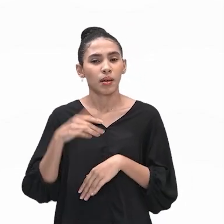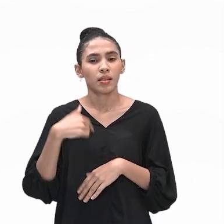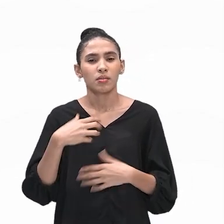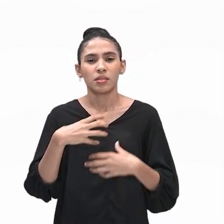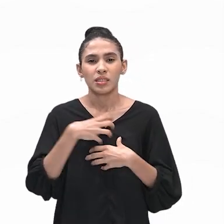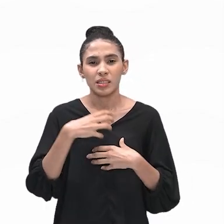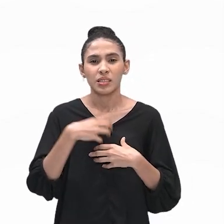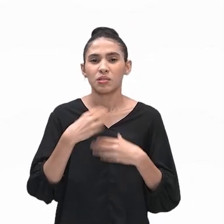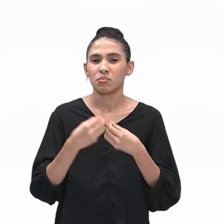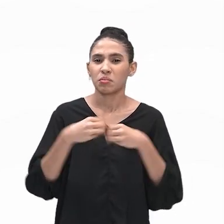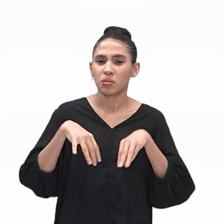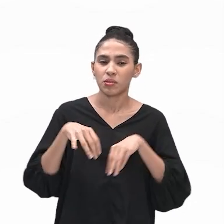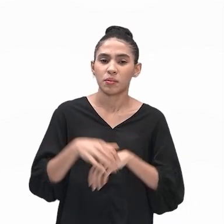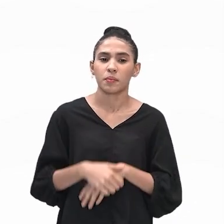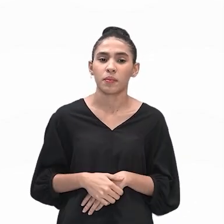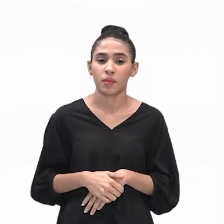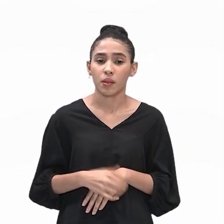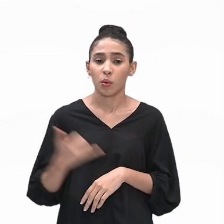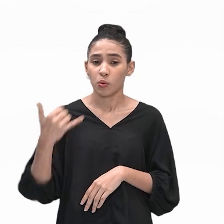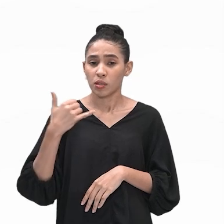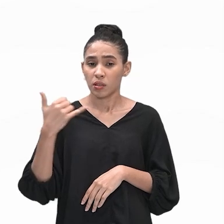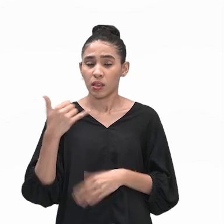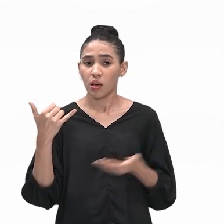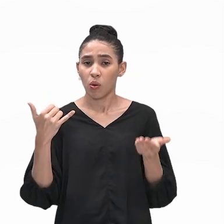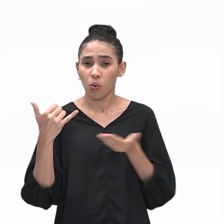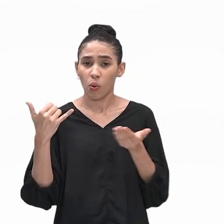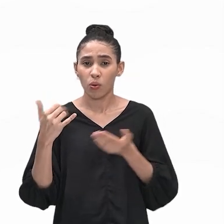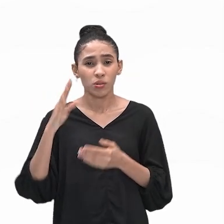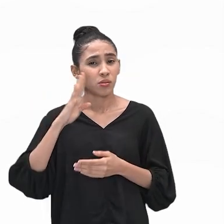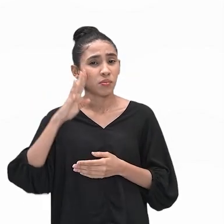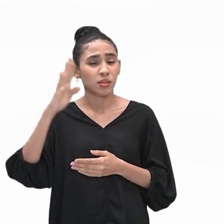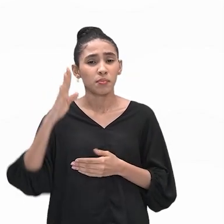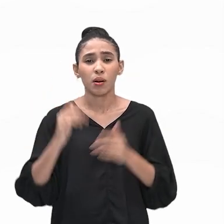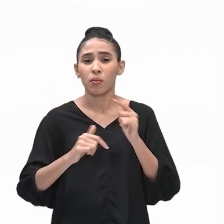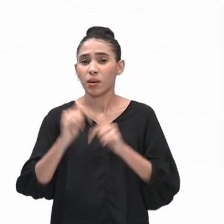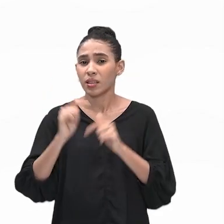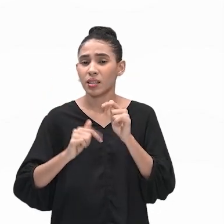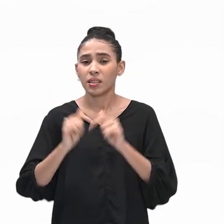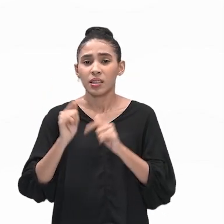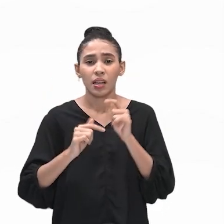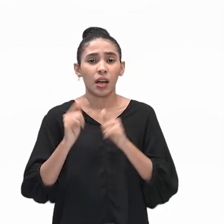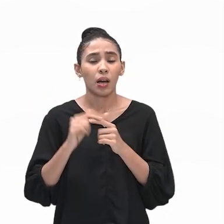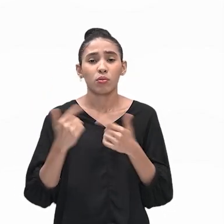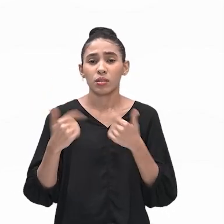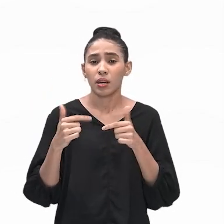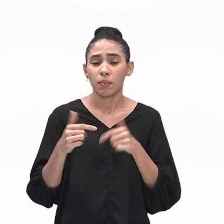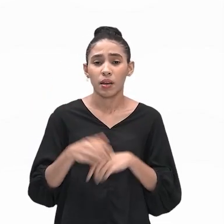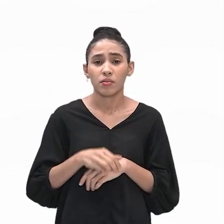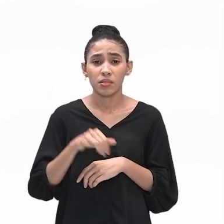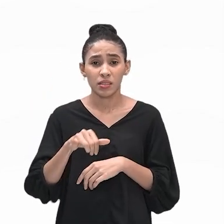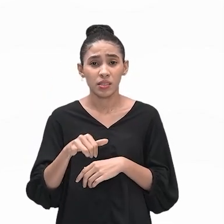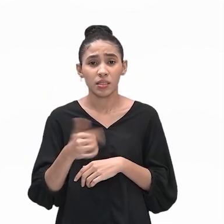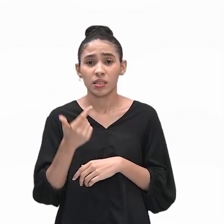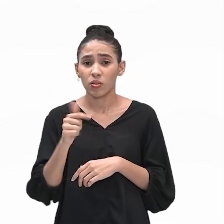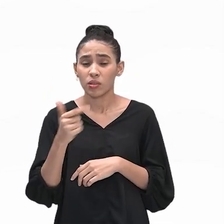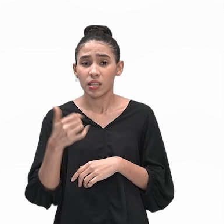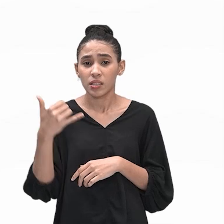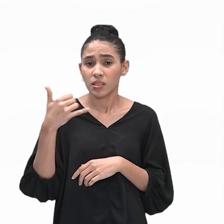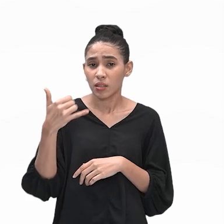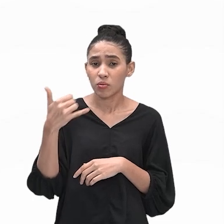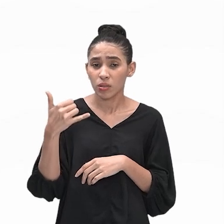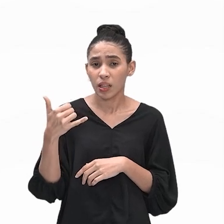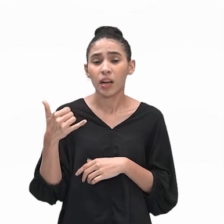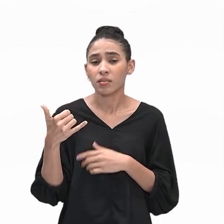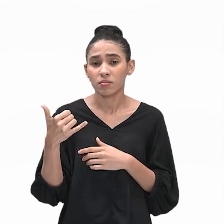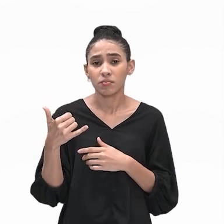sinto prejudicado. O celular é hoje minha principal ferramenta de trabalho. Sem ele, deixo de exercer minhas